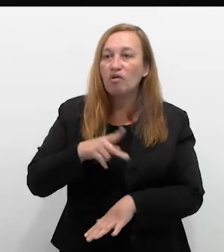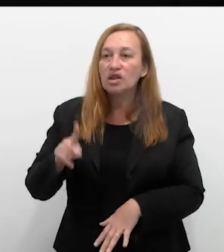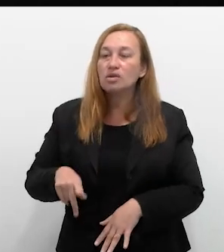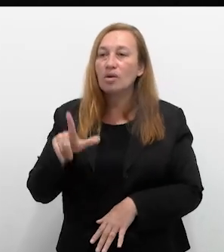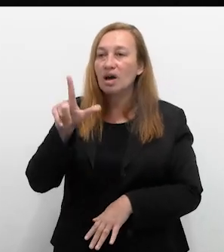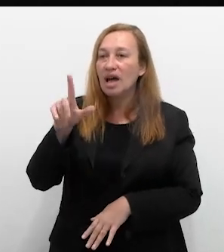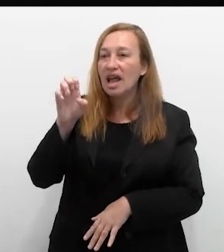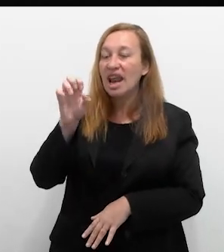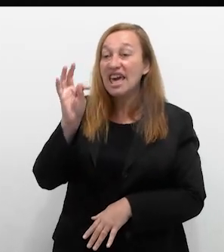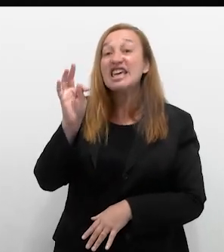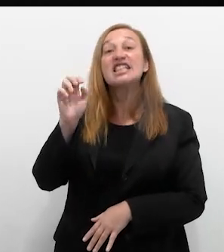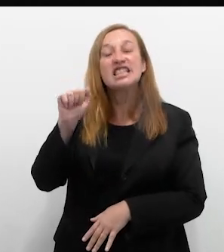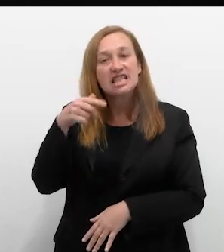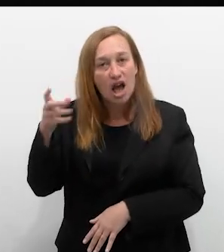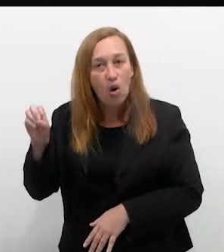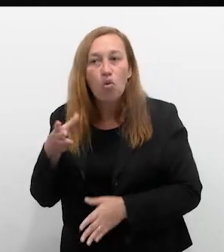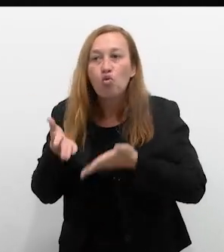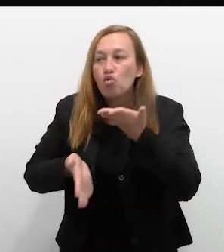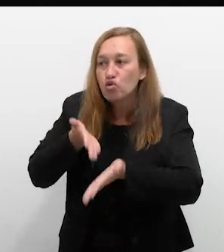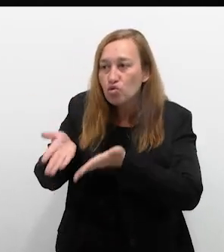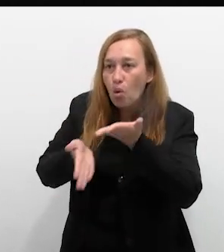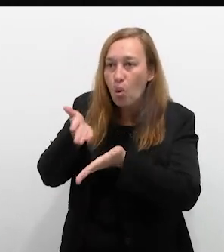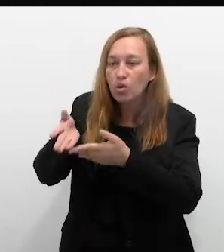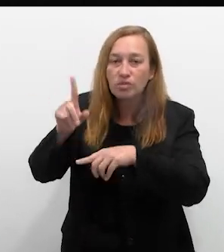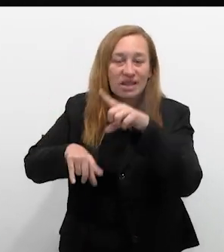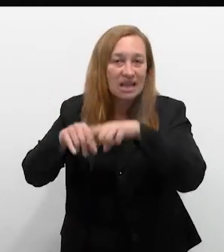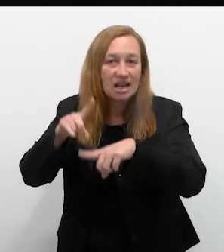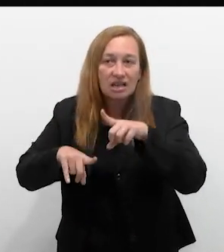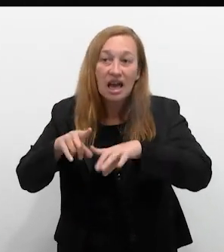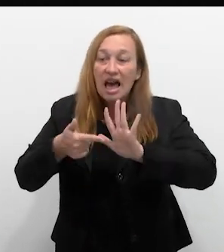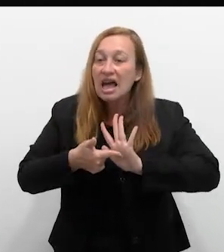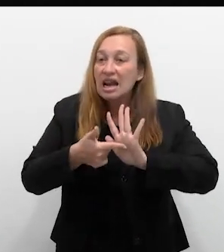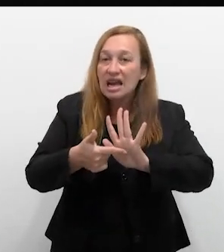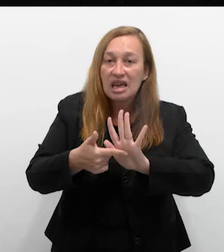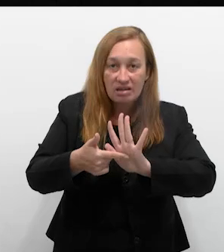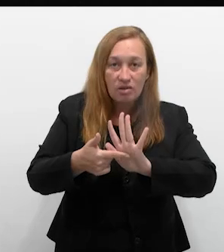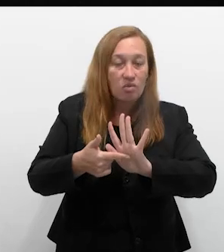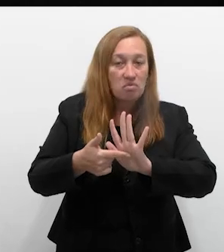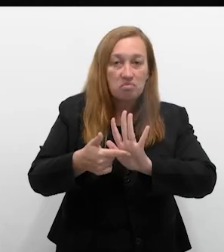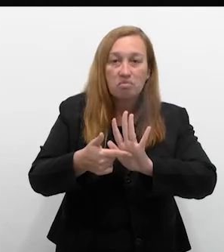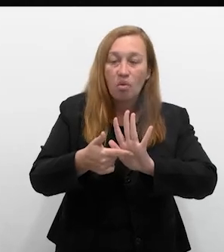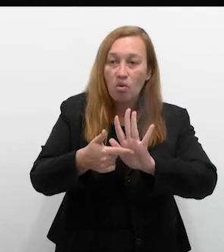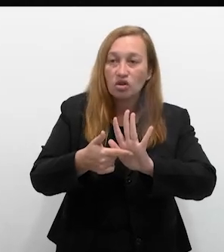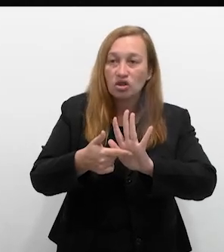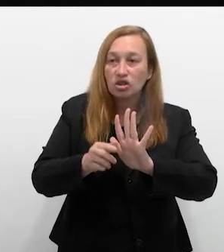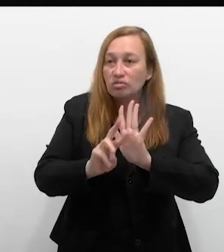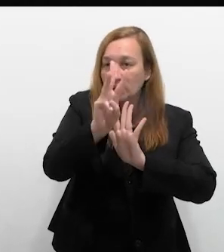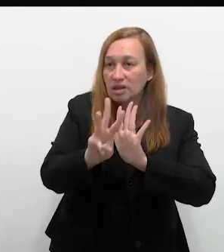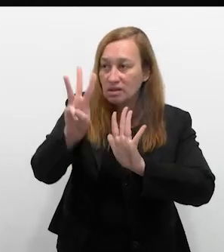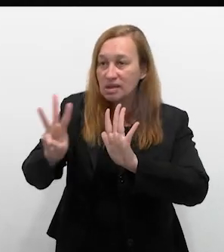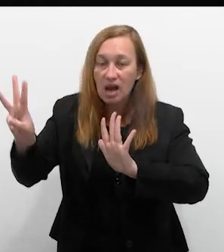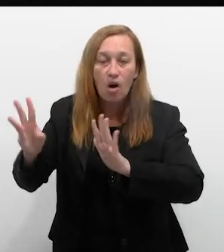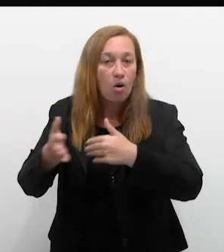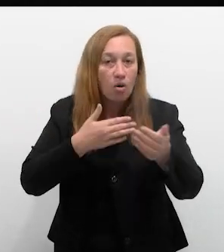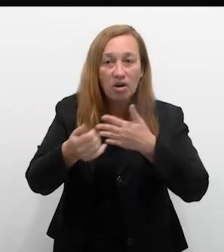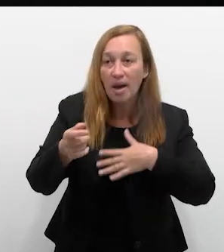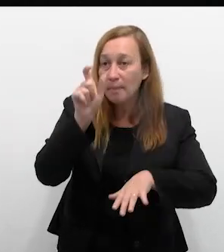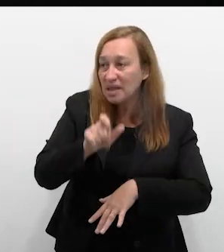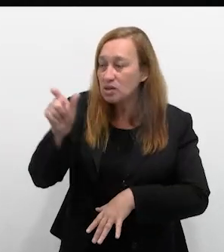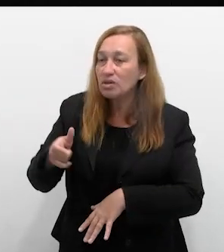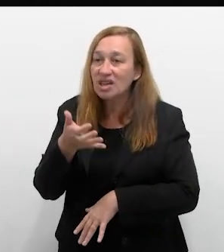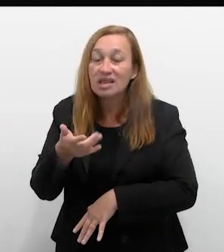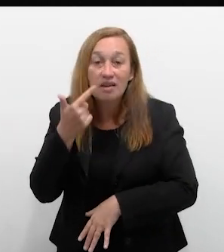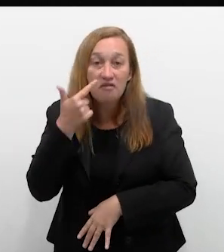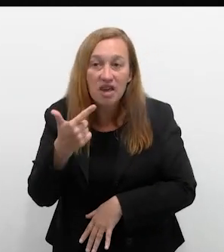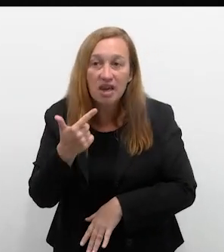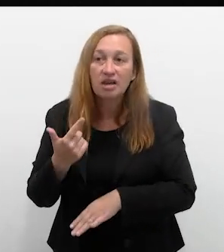o professor Leitão cuidou desse material, está disponível nas redes sociais para qualquer um que quiser pesquisar a obra da Rosa, isso é maravilhoso.